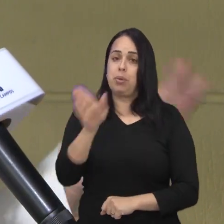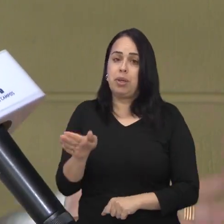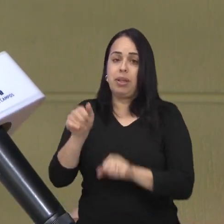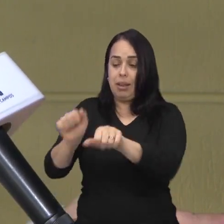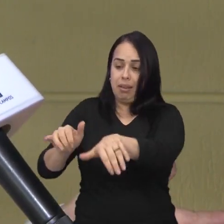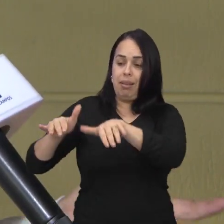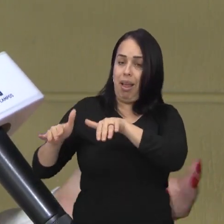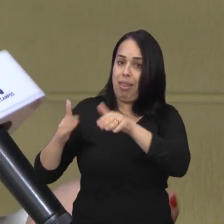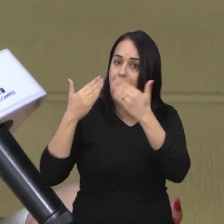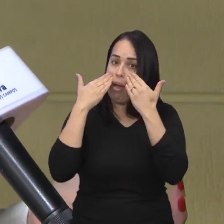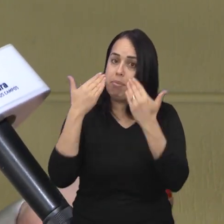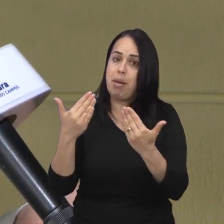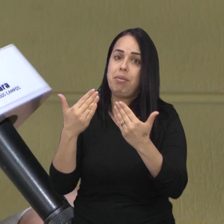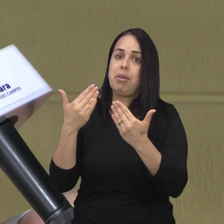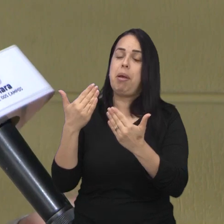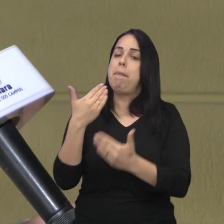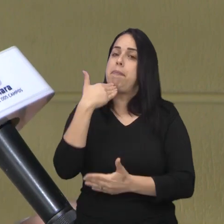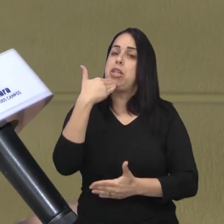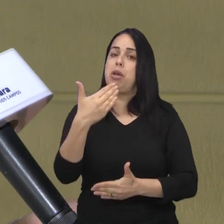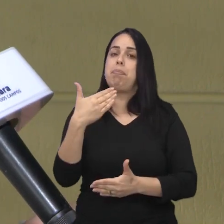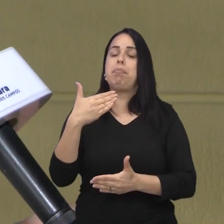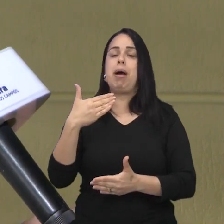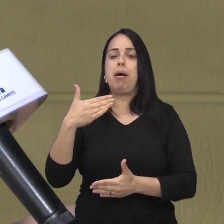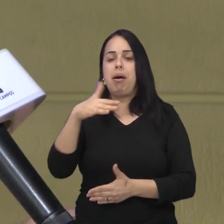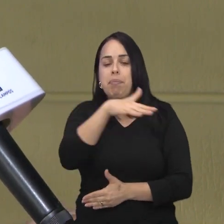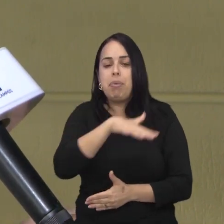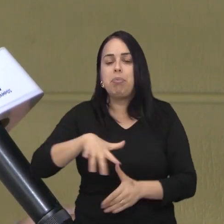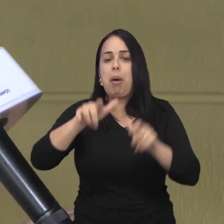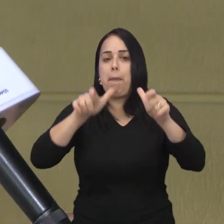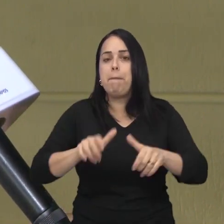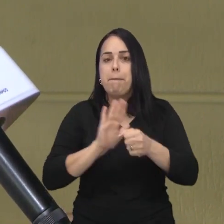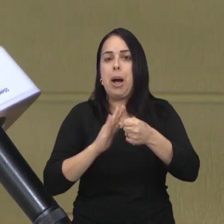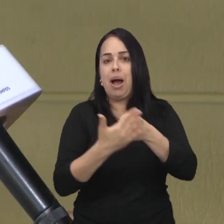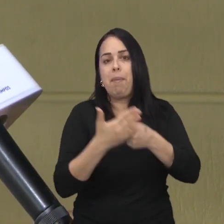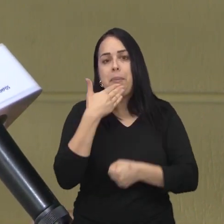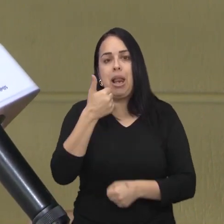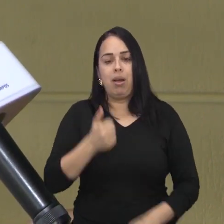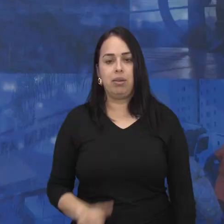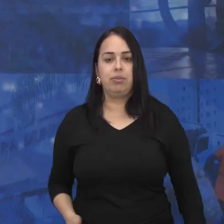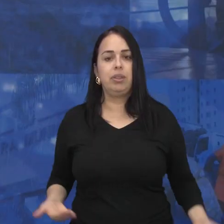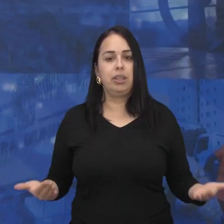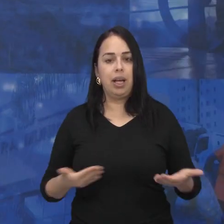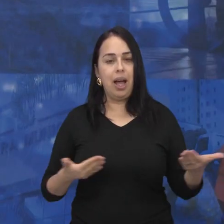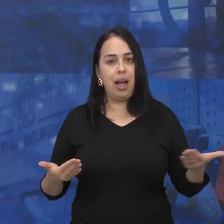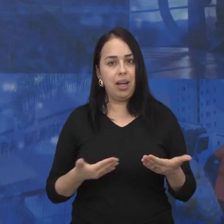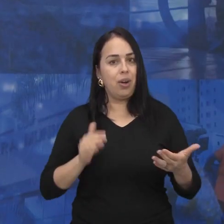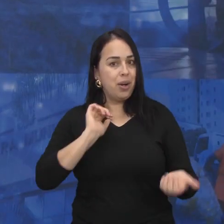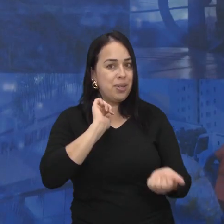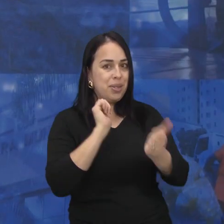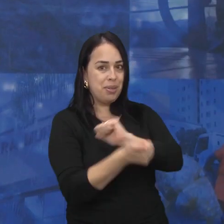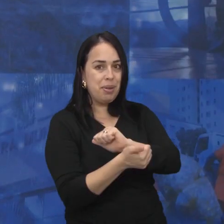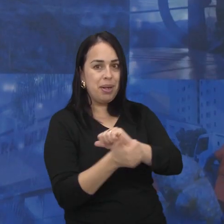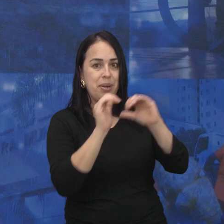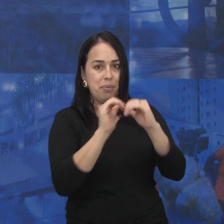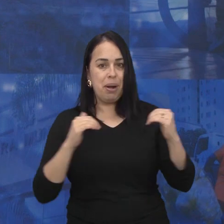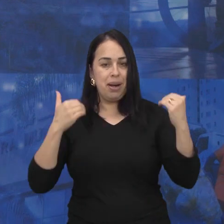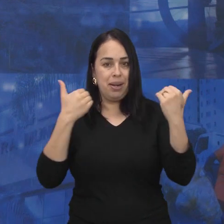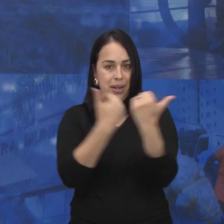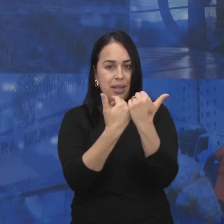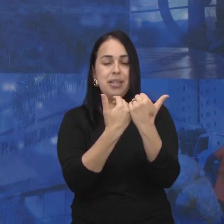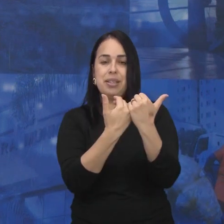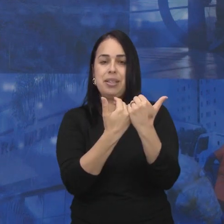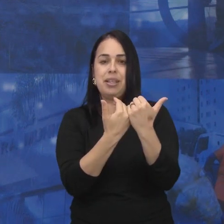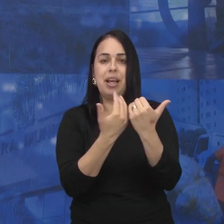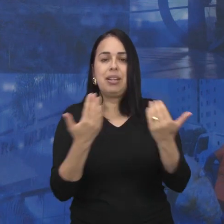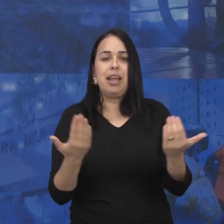posso participar e melhorar as políticas públicas daquela localidade. A gente fala agora de esporte. O